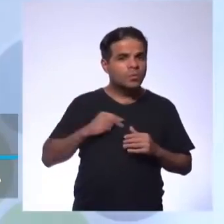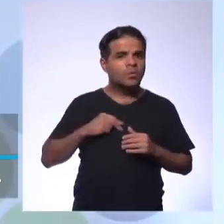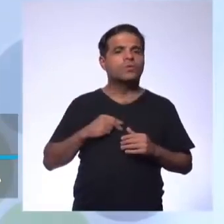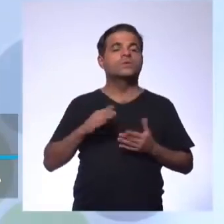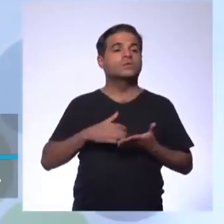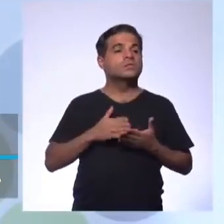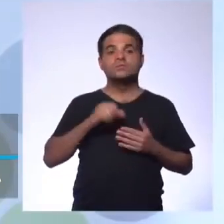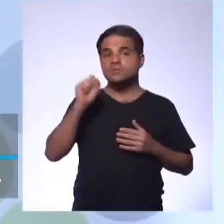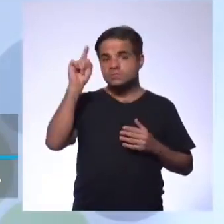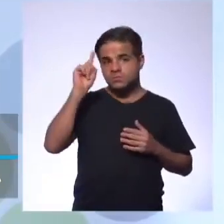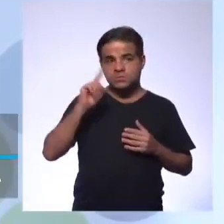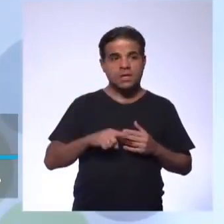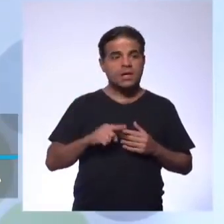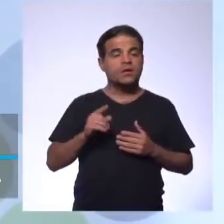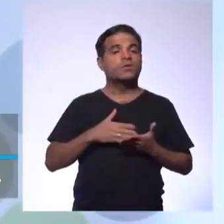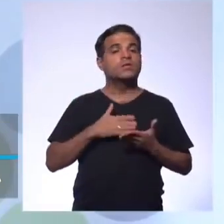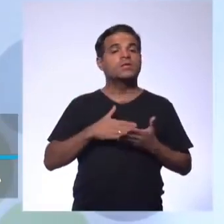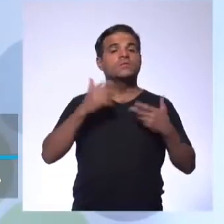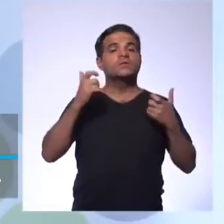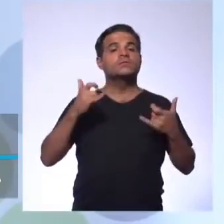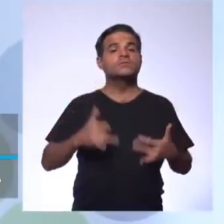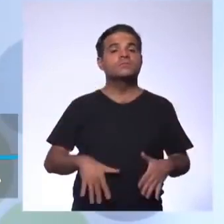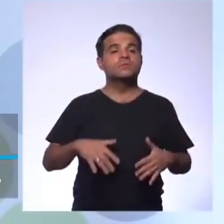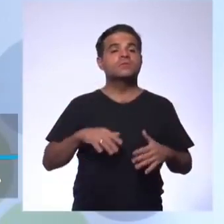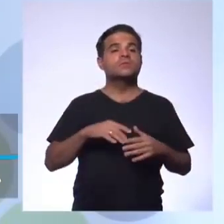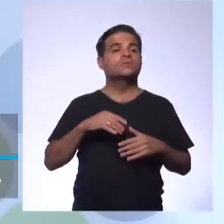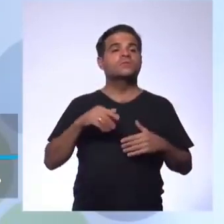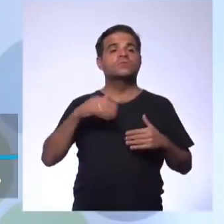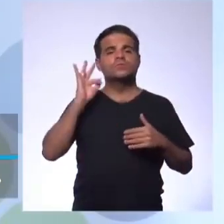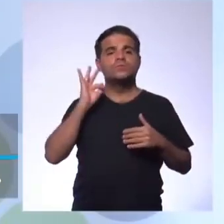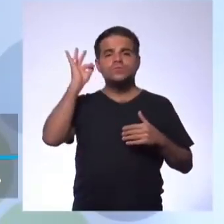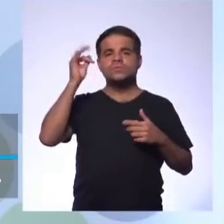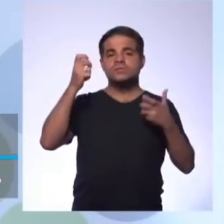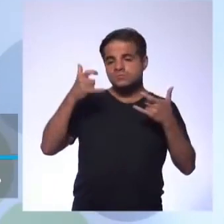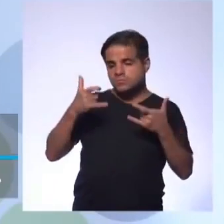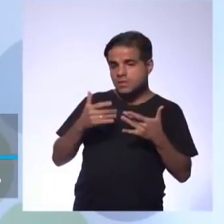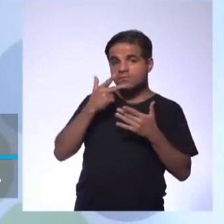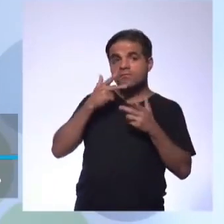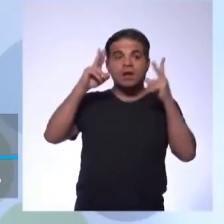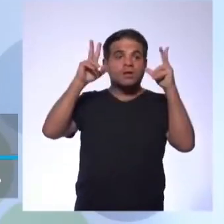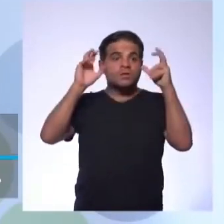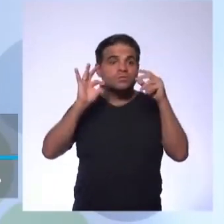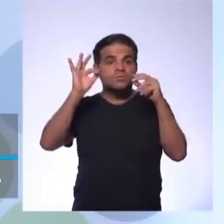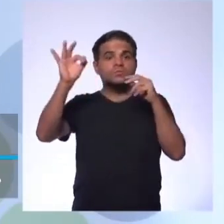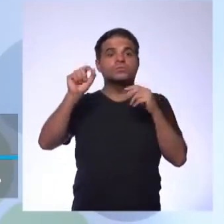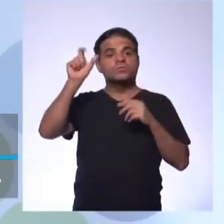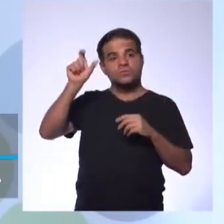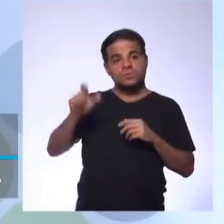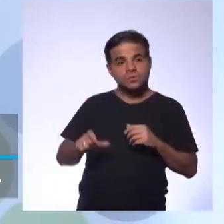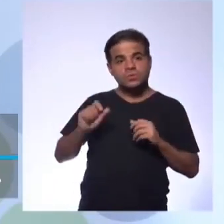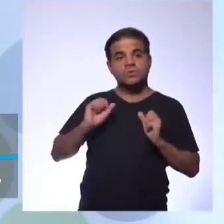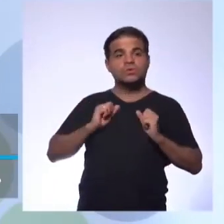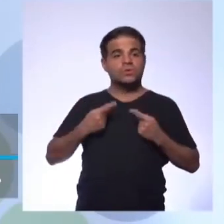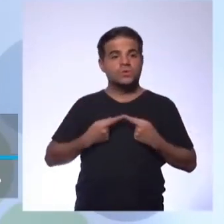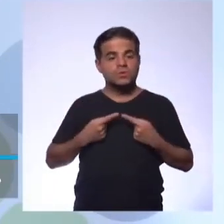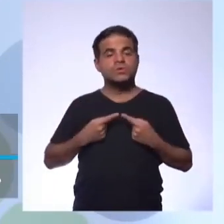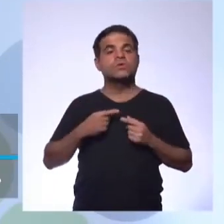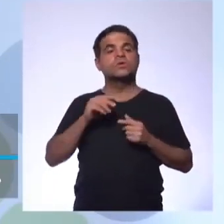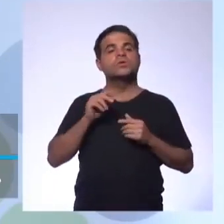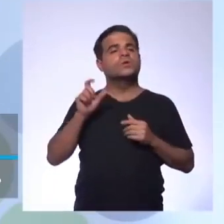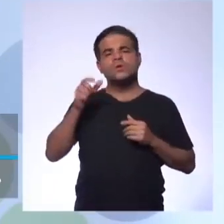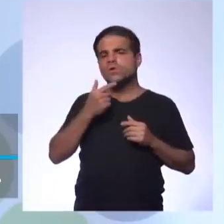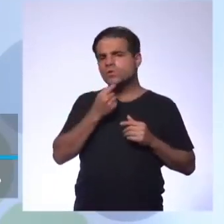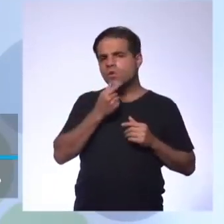livro, se você não sabe, é um livro que conta uma história, uma distopia, um futuro, onde um ser chamado Big Brother, que é o grande irmão,